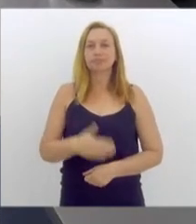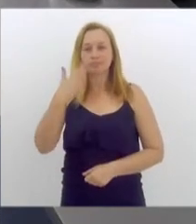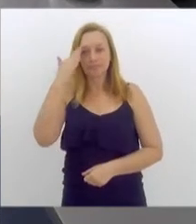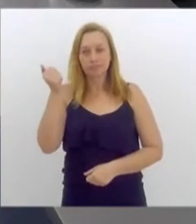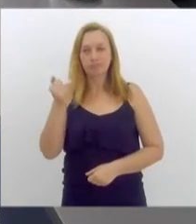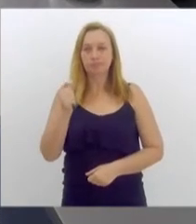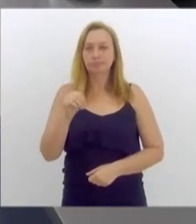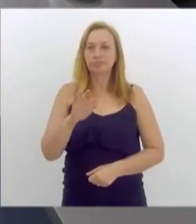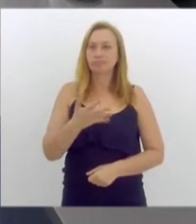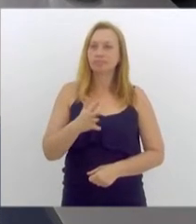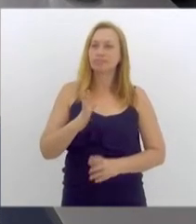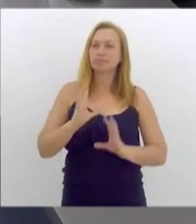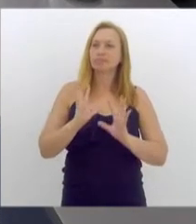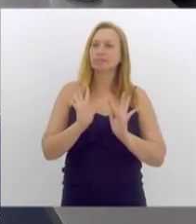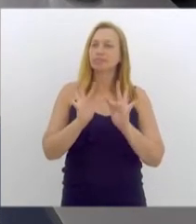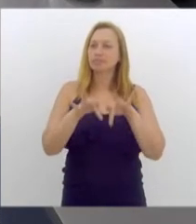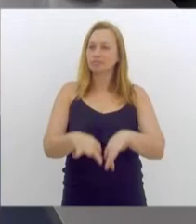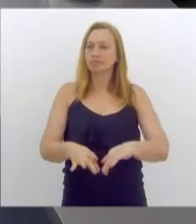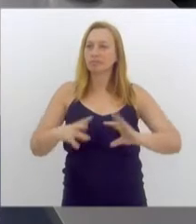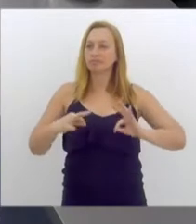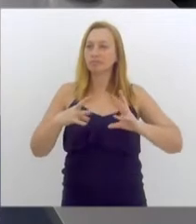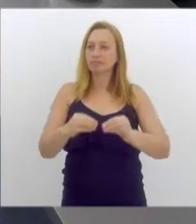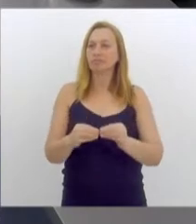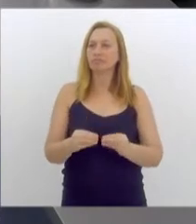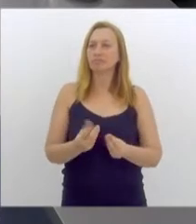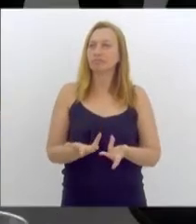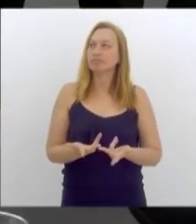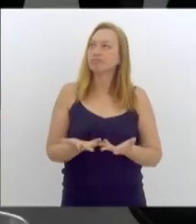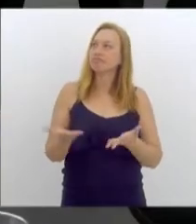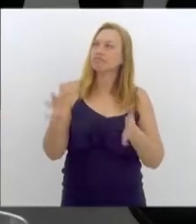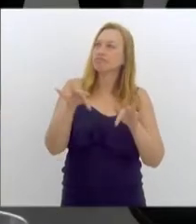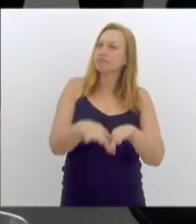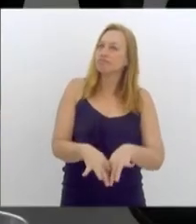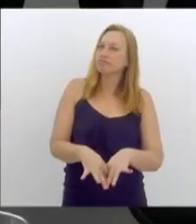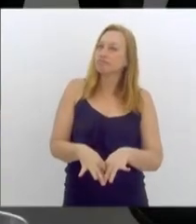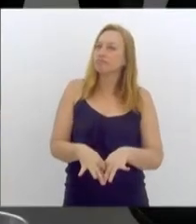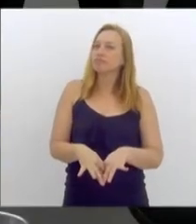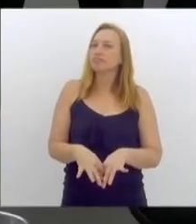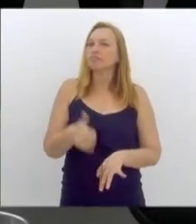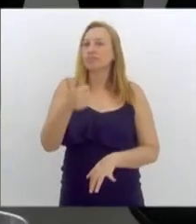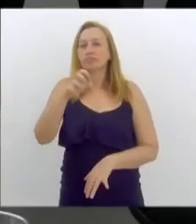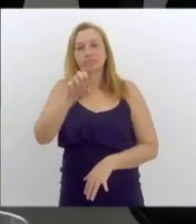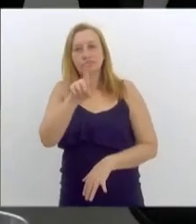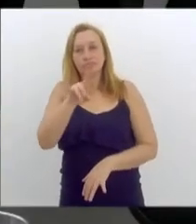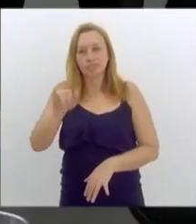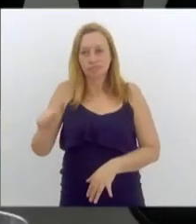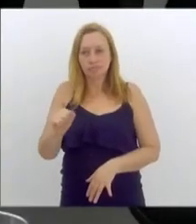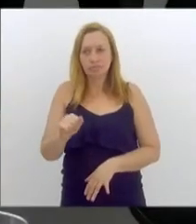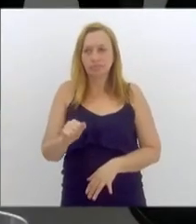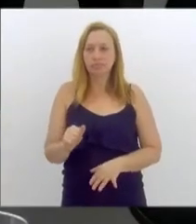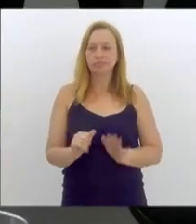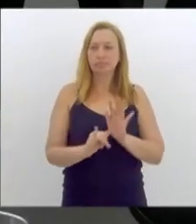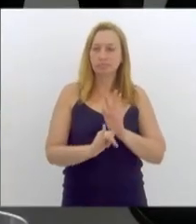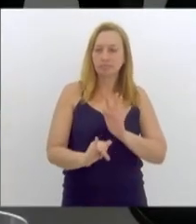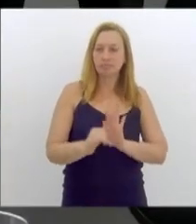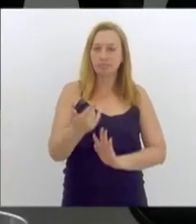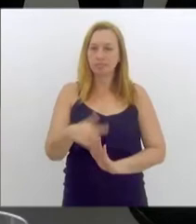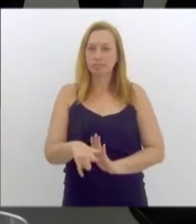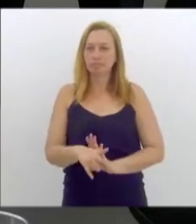saber previsão de conclusão disso Olha a gente espera que a gente termine Isso no máximo em 15 dias para republicar